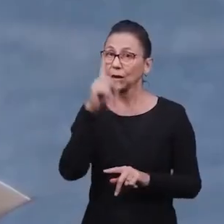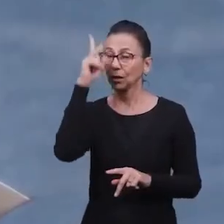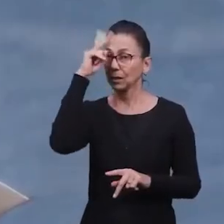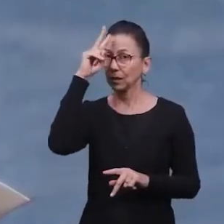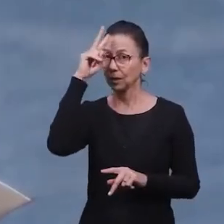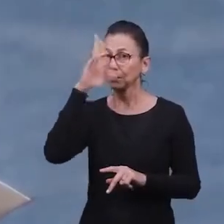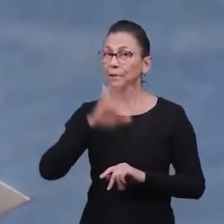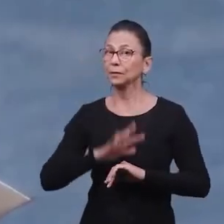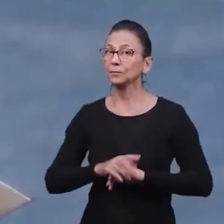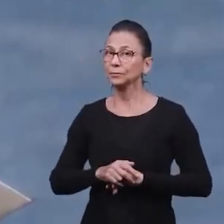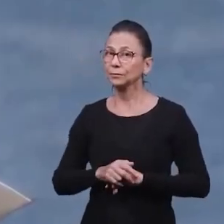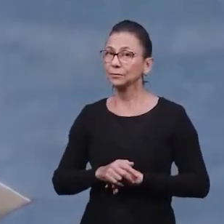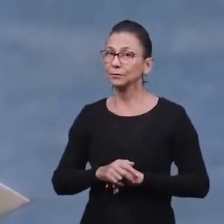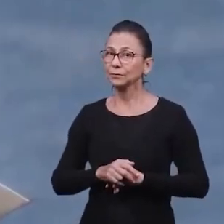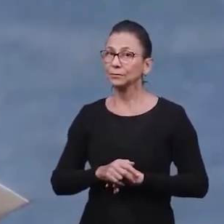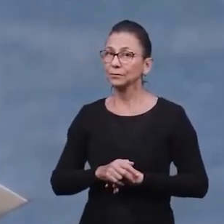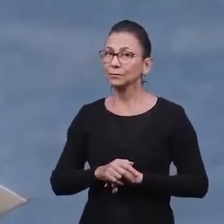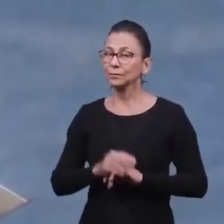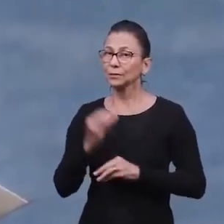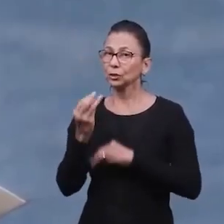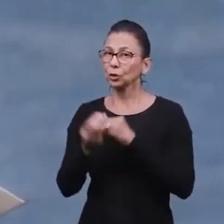lembra-te de onde caíste.